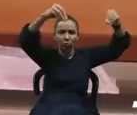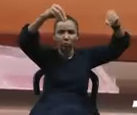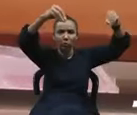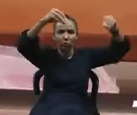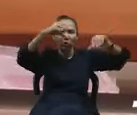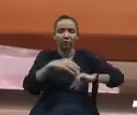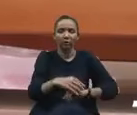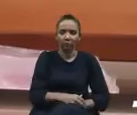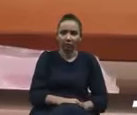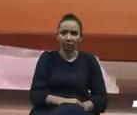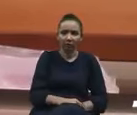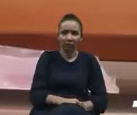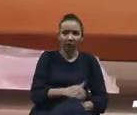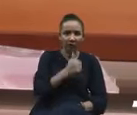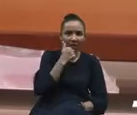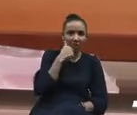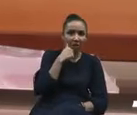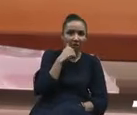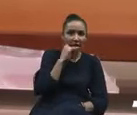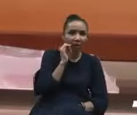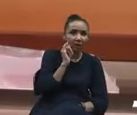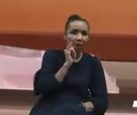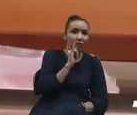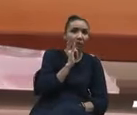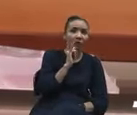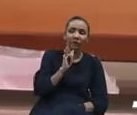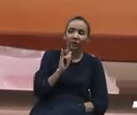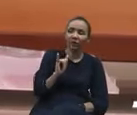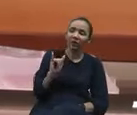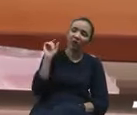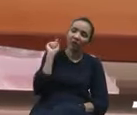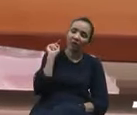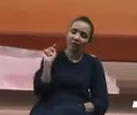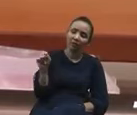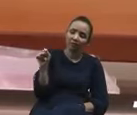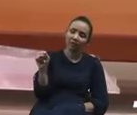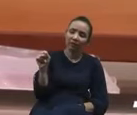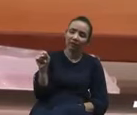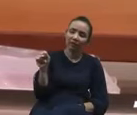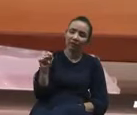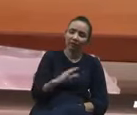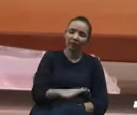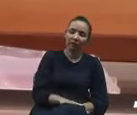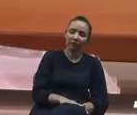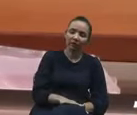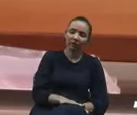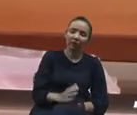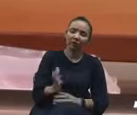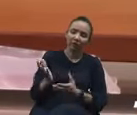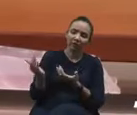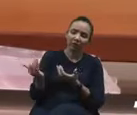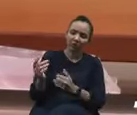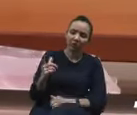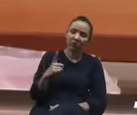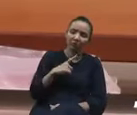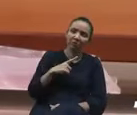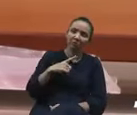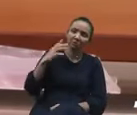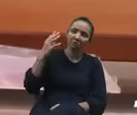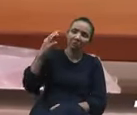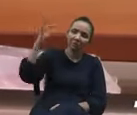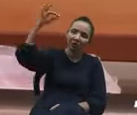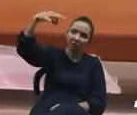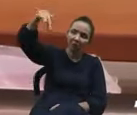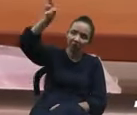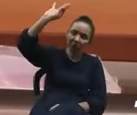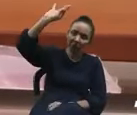ela tava dizendo o seguinte esse homem anda aí eu eu uso que o pessoal usa ele tá no óleo ele tá